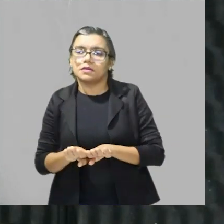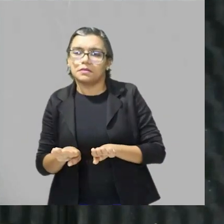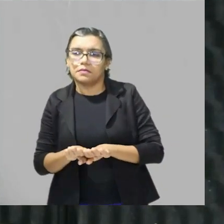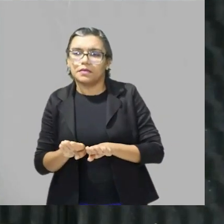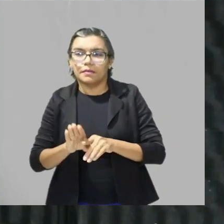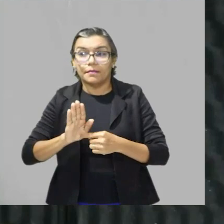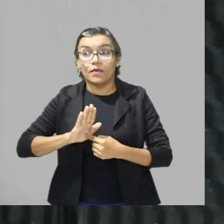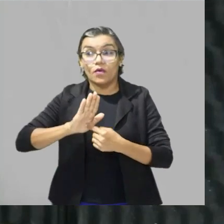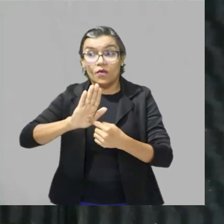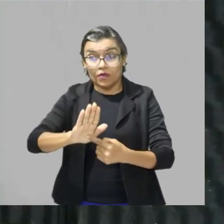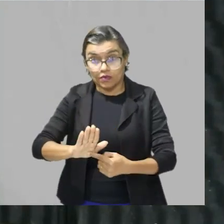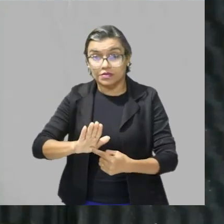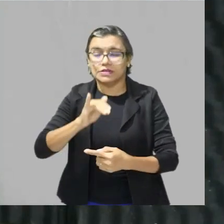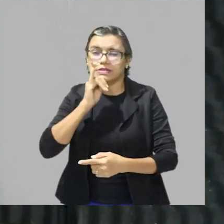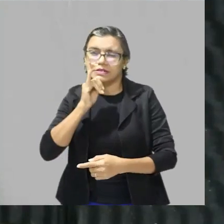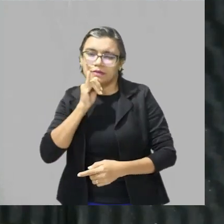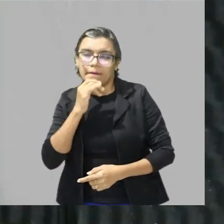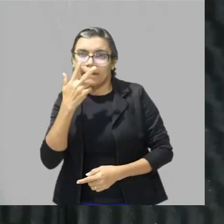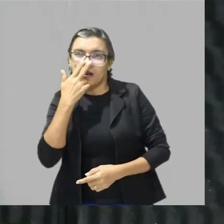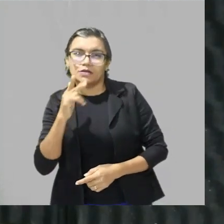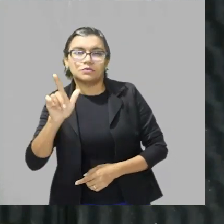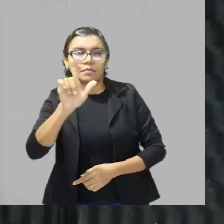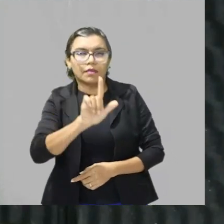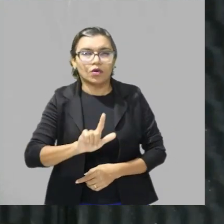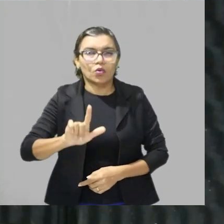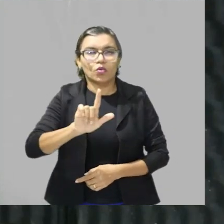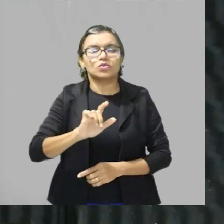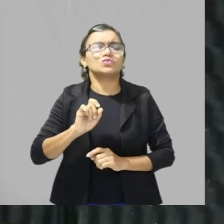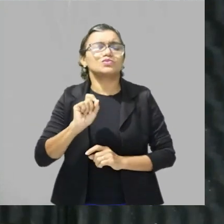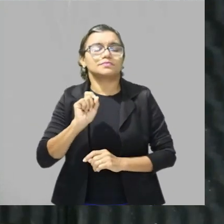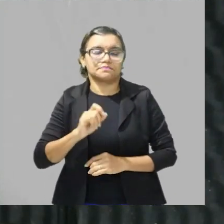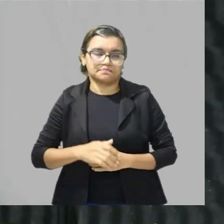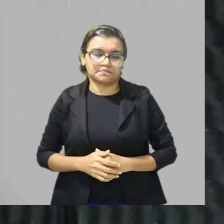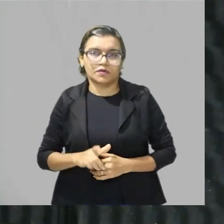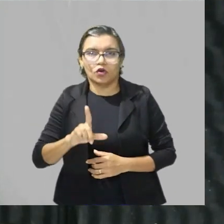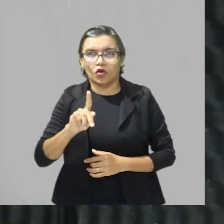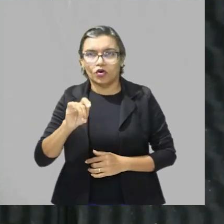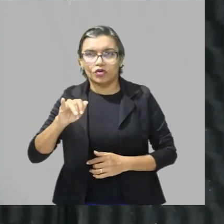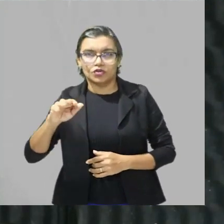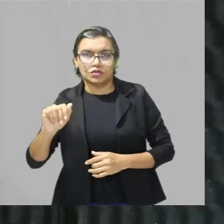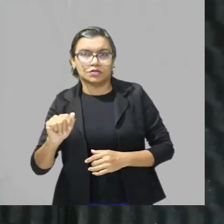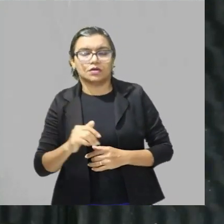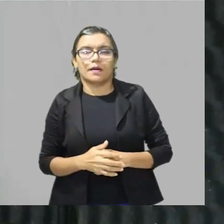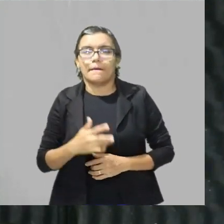concepção aristotélica que é mais uma lógica mais digamos assim conceitual